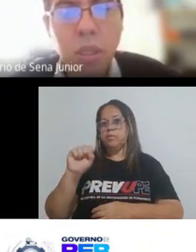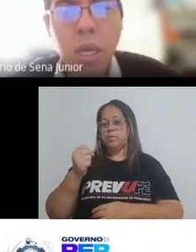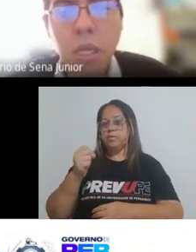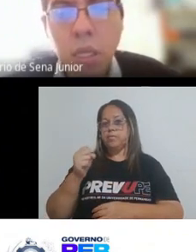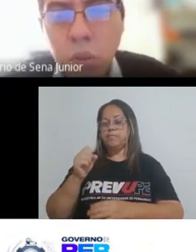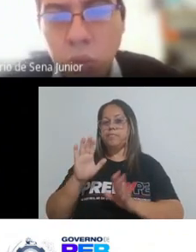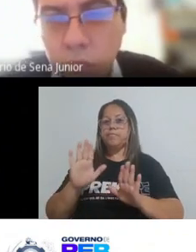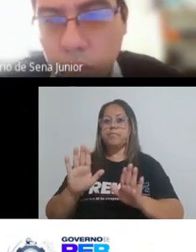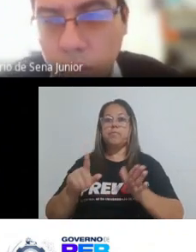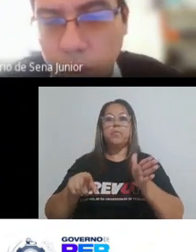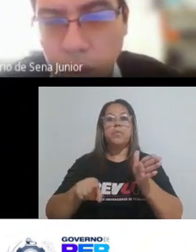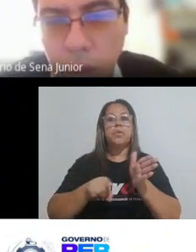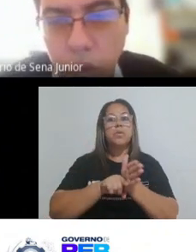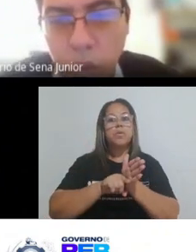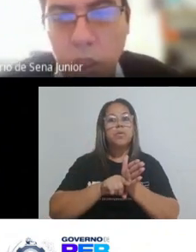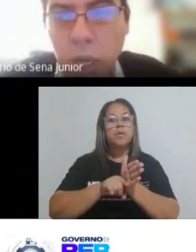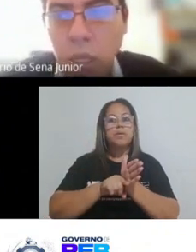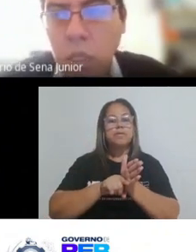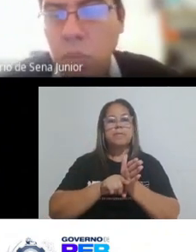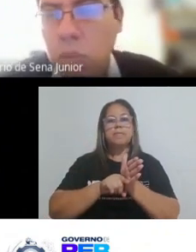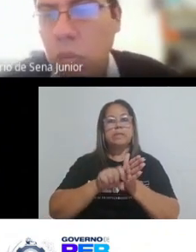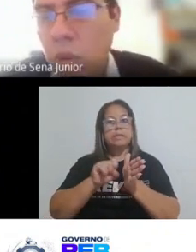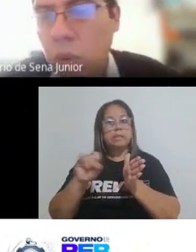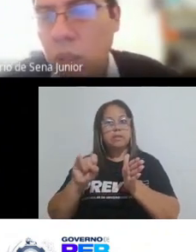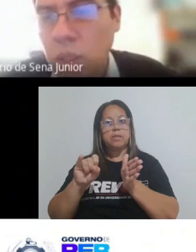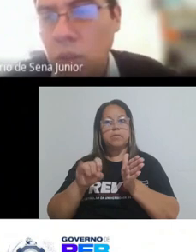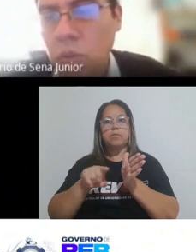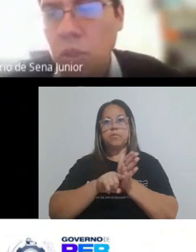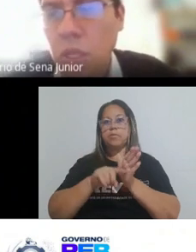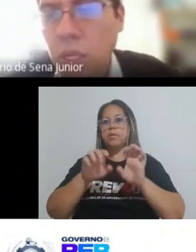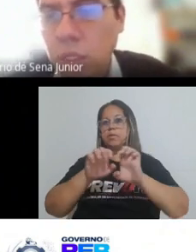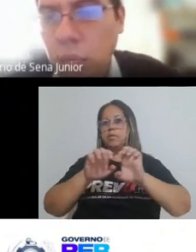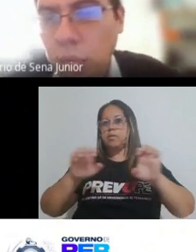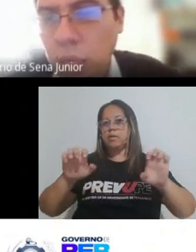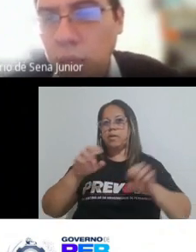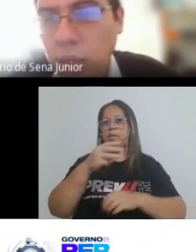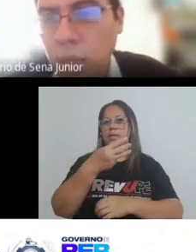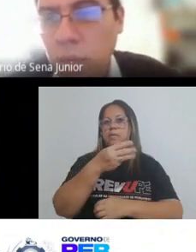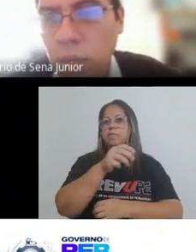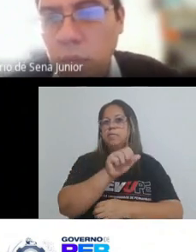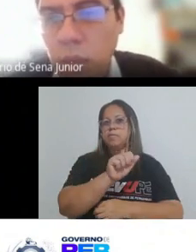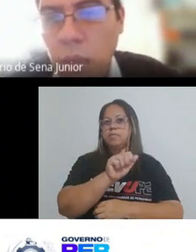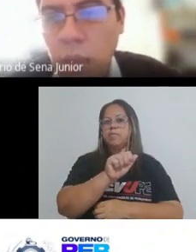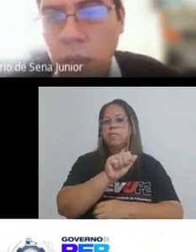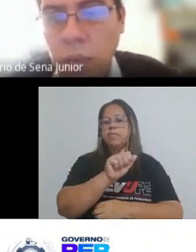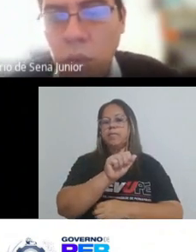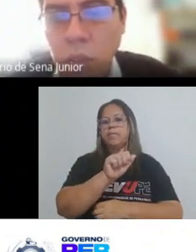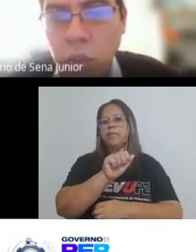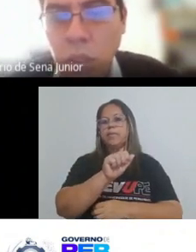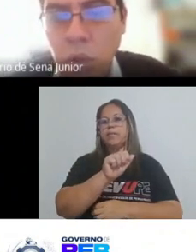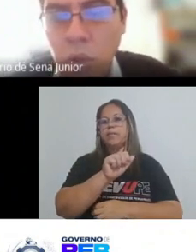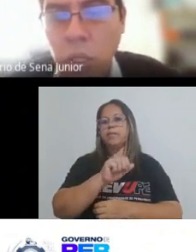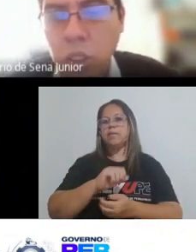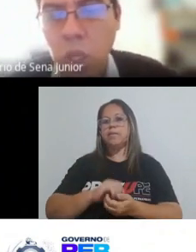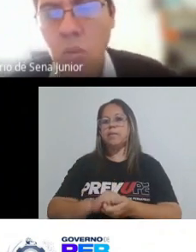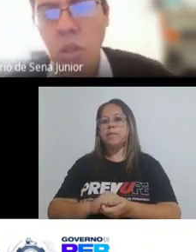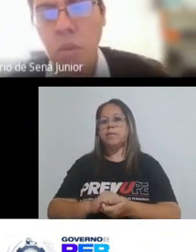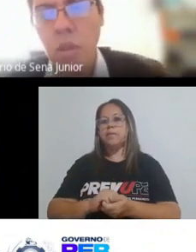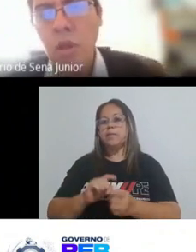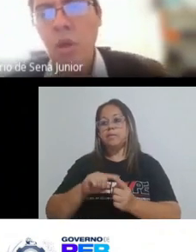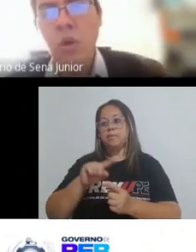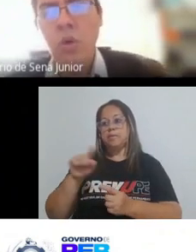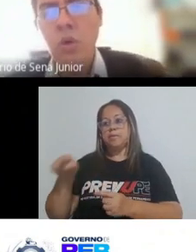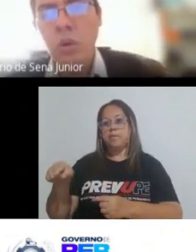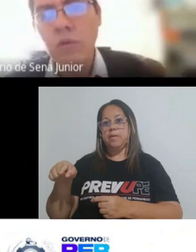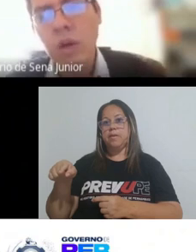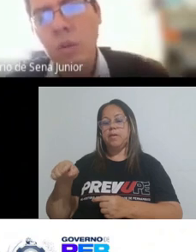Subtraindo, se subtrairmos a equação 3A, a equação anterior desta última,